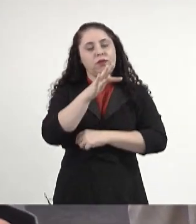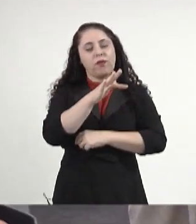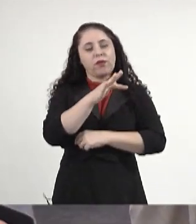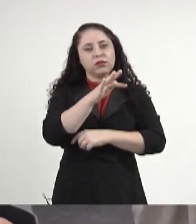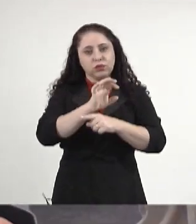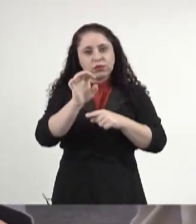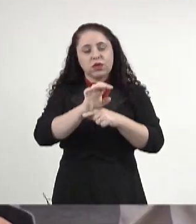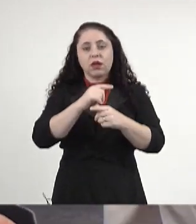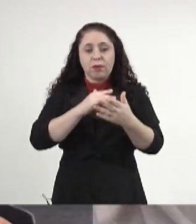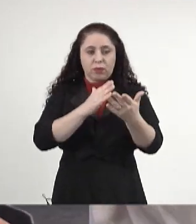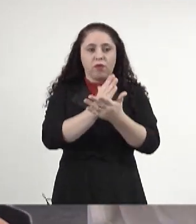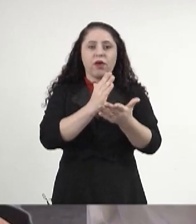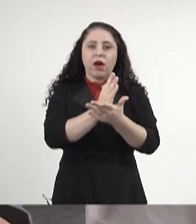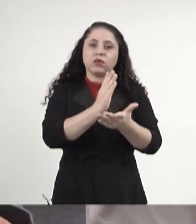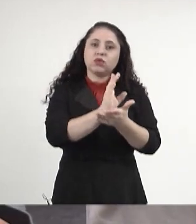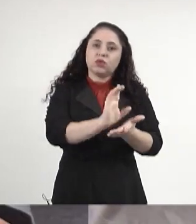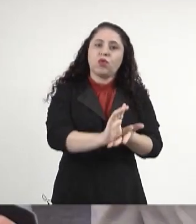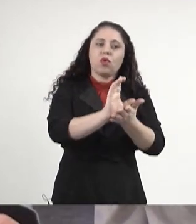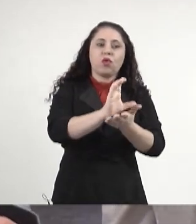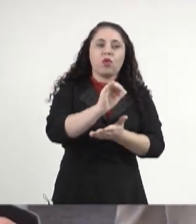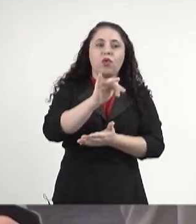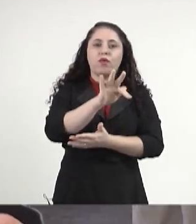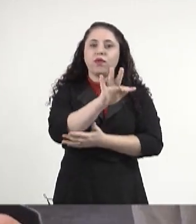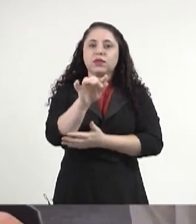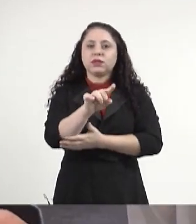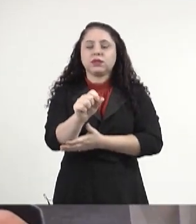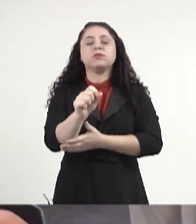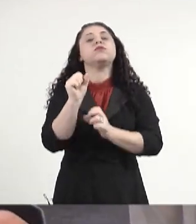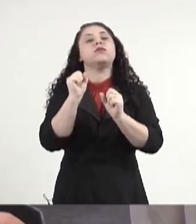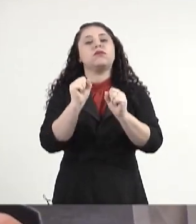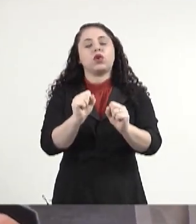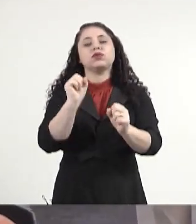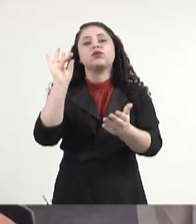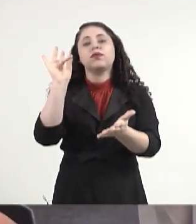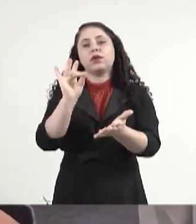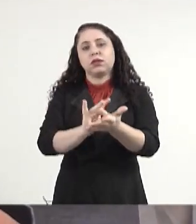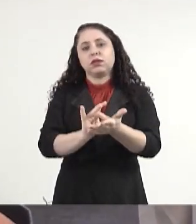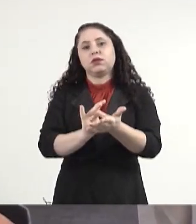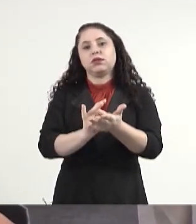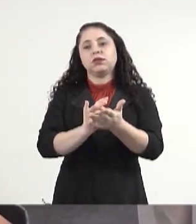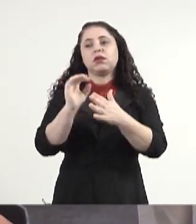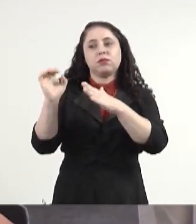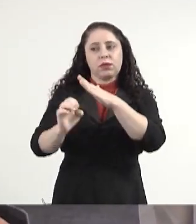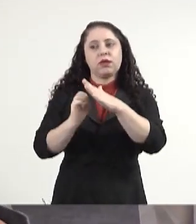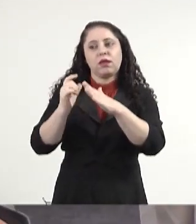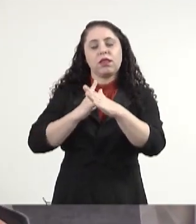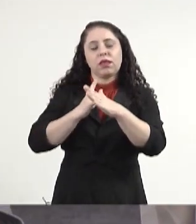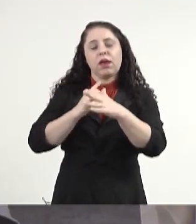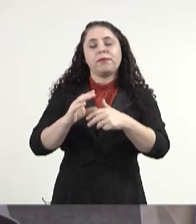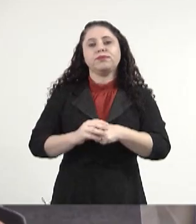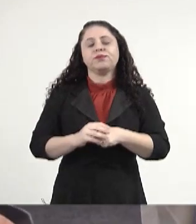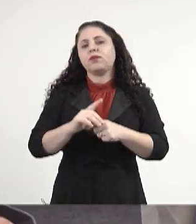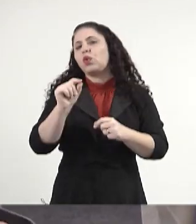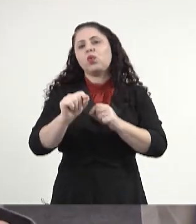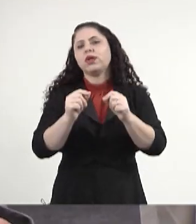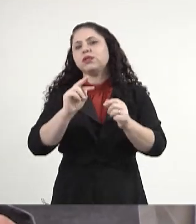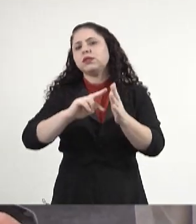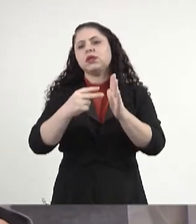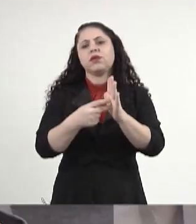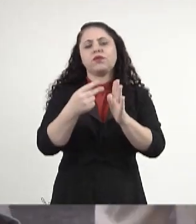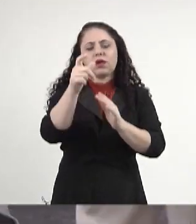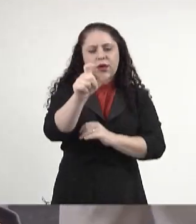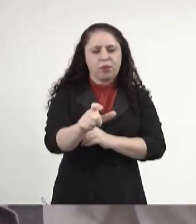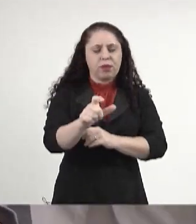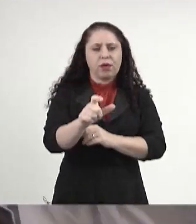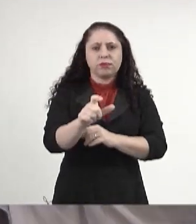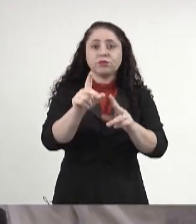foram aprovados no Conselho do CONFAZ, possam efetivamente tornar realidade para as empresas. O que isso significa para a população?